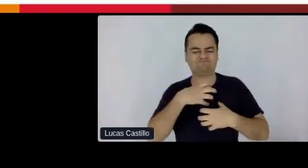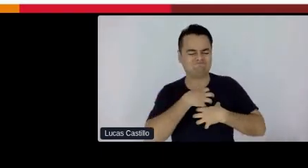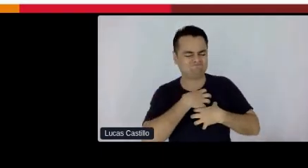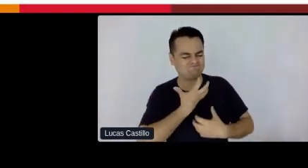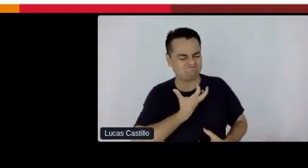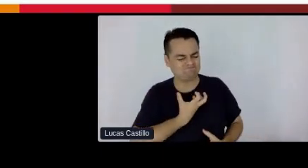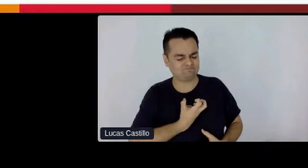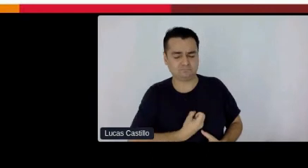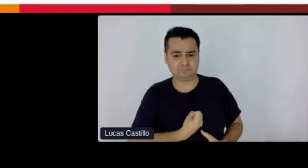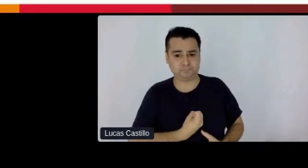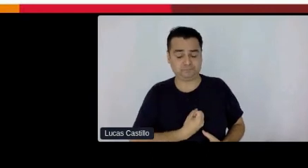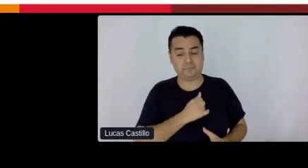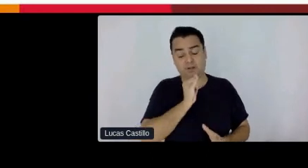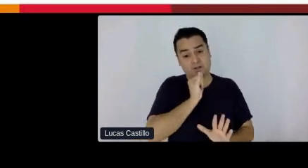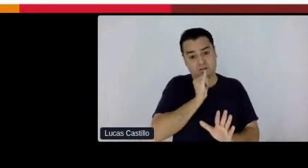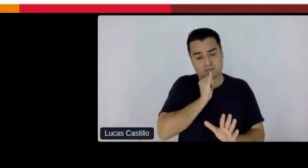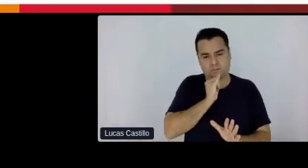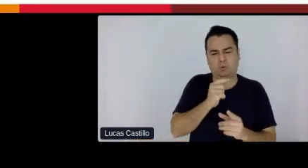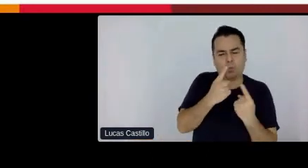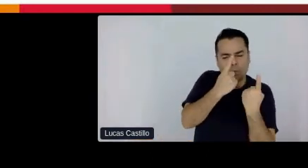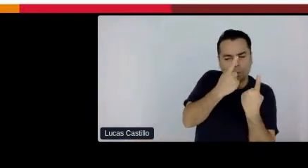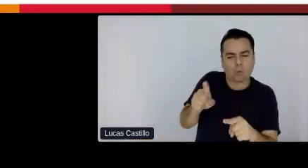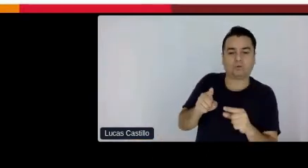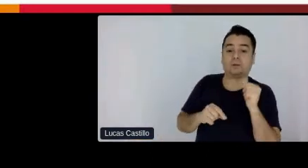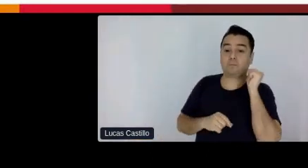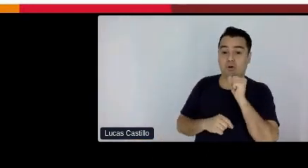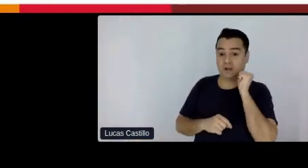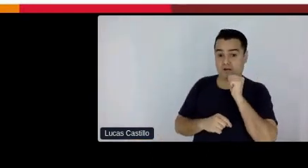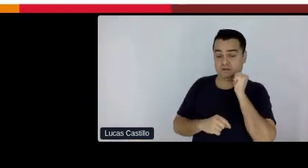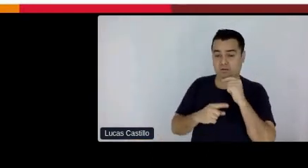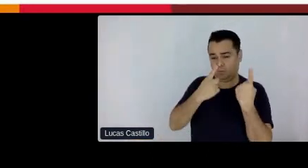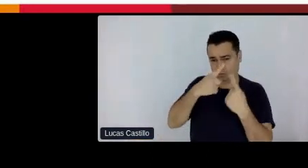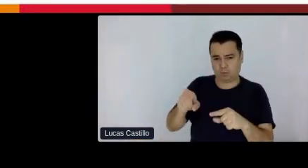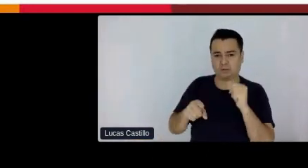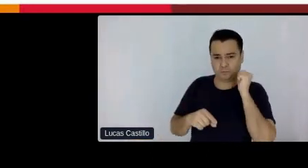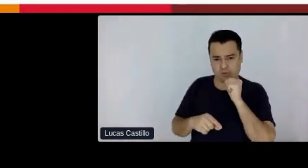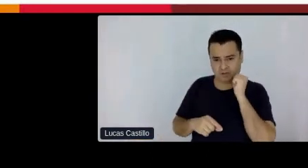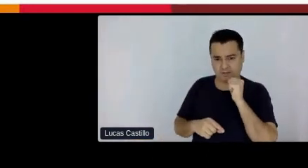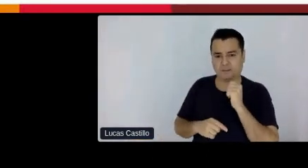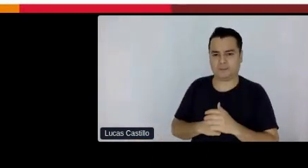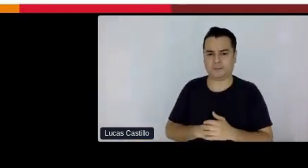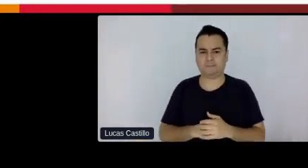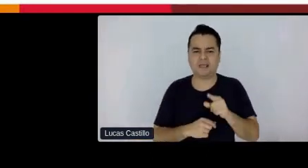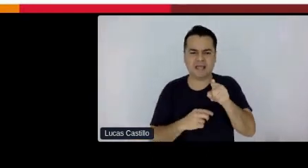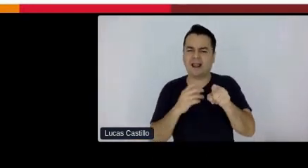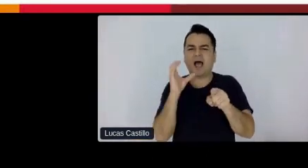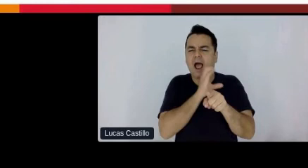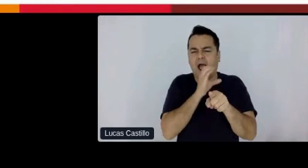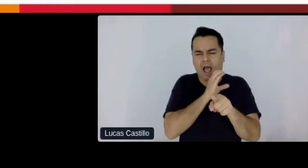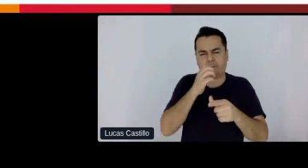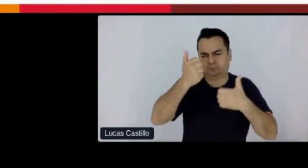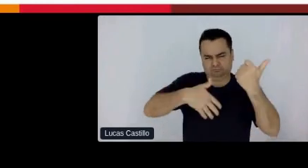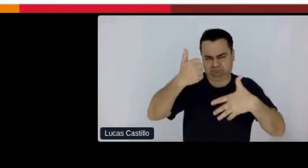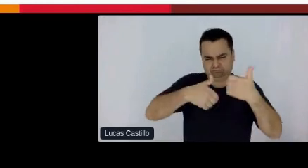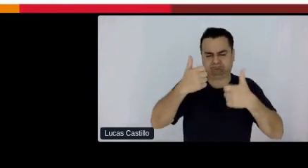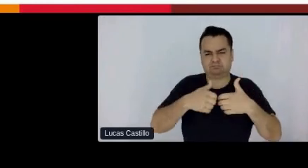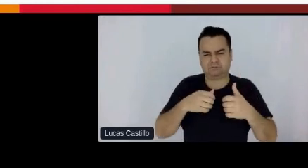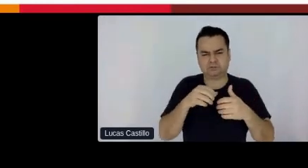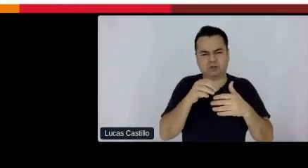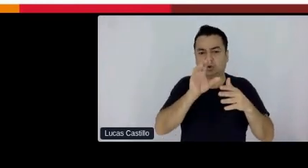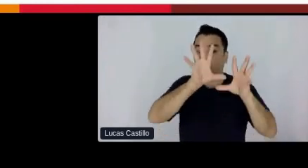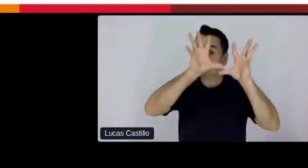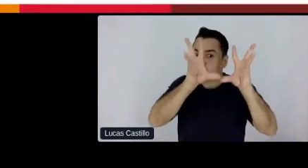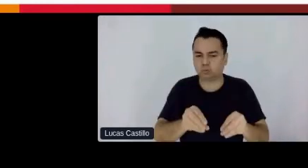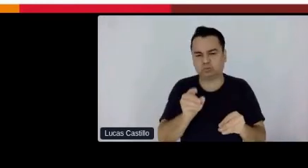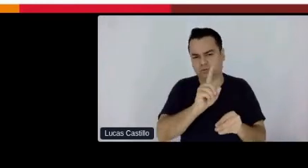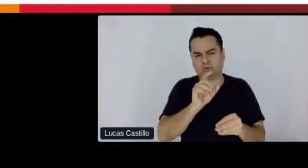então, contra as mulheres. Eu estou preocupada com o tempo, pessoal, não sei quanto de tempo que eu tenho, então eu vou fazer uma pincelada em algum desses pontos, não vou